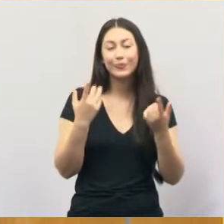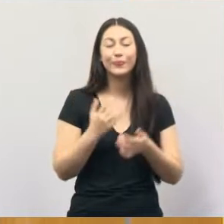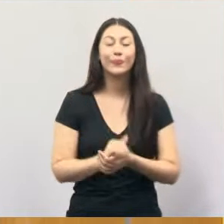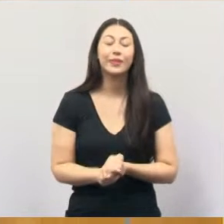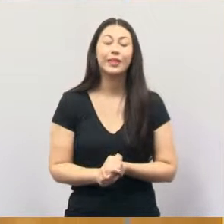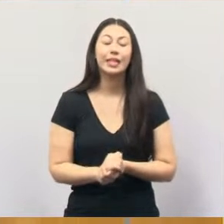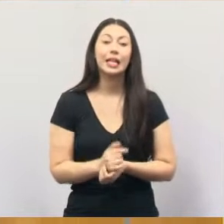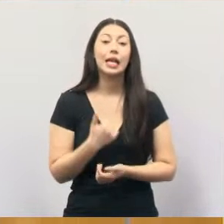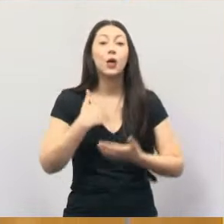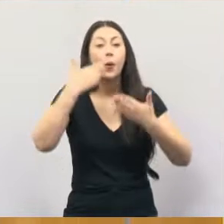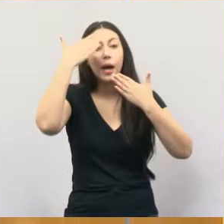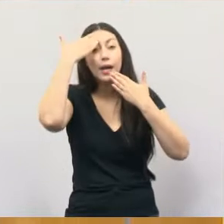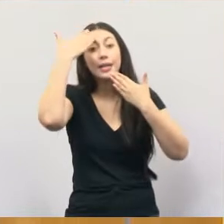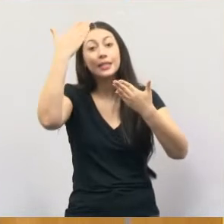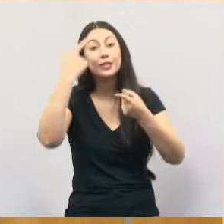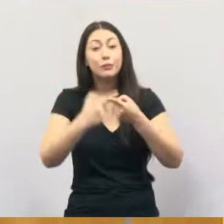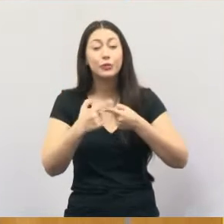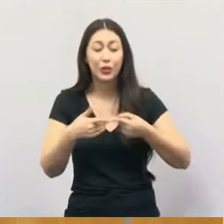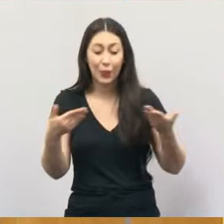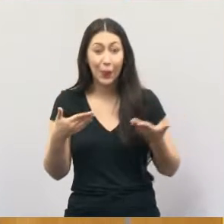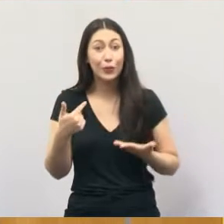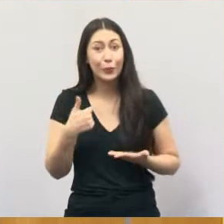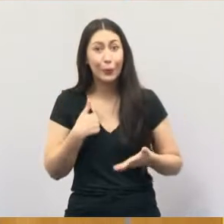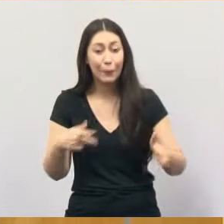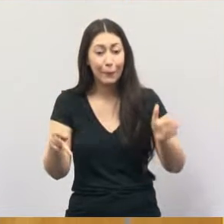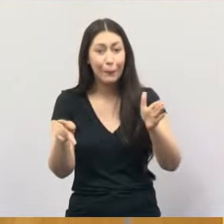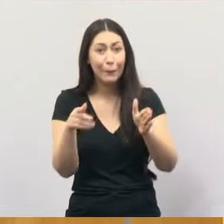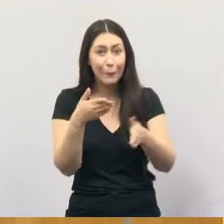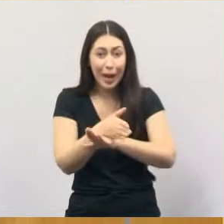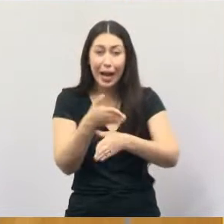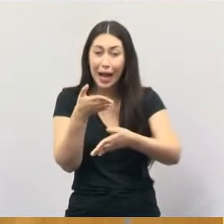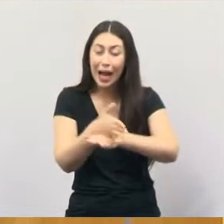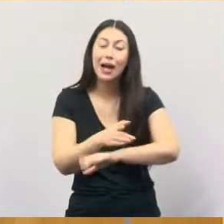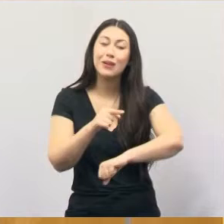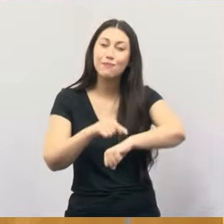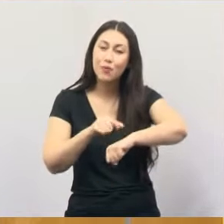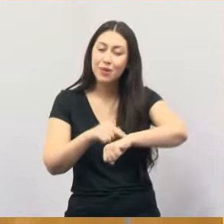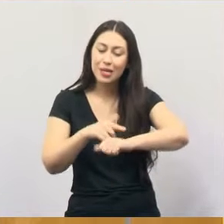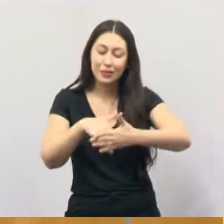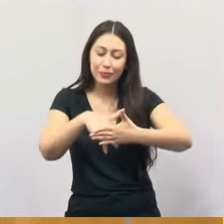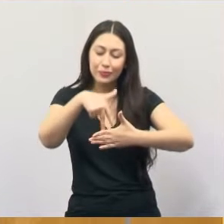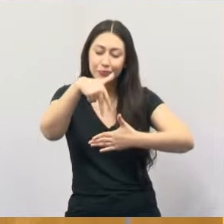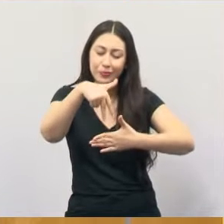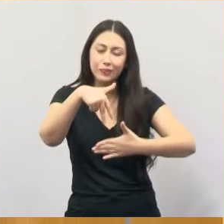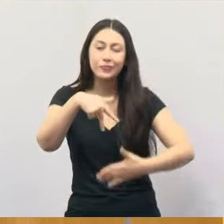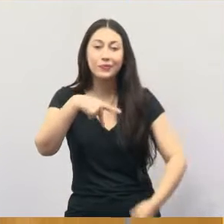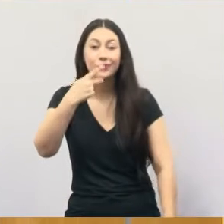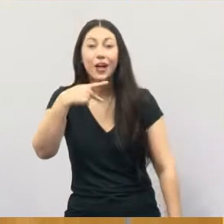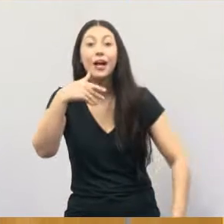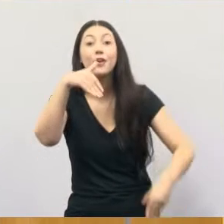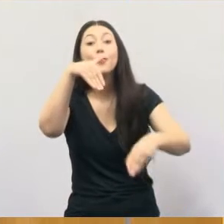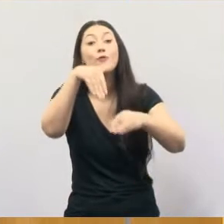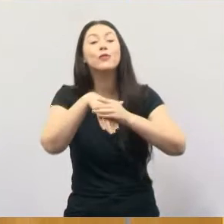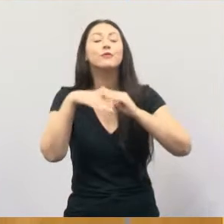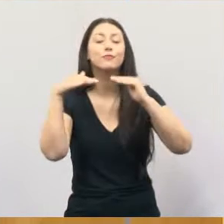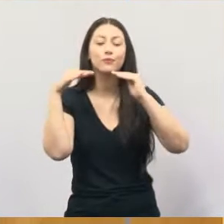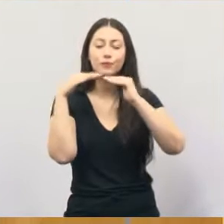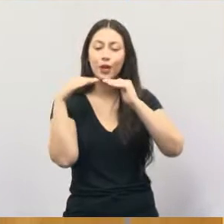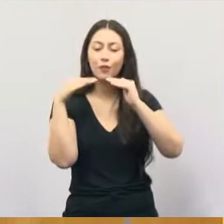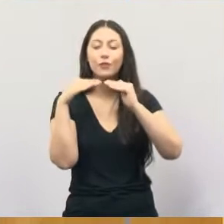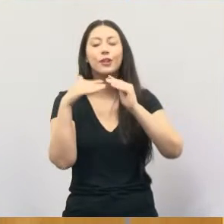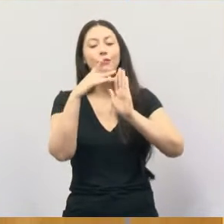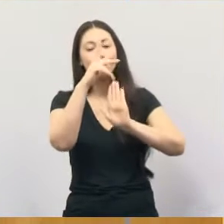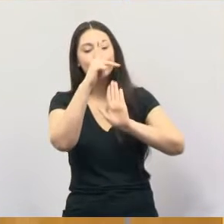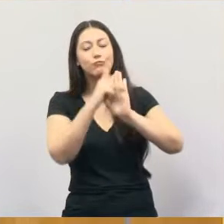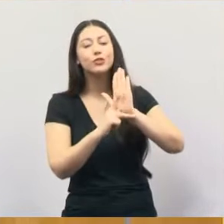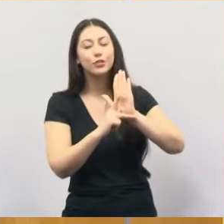eu agradeço por estar aqui nesse momento, podendo usar dessa tribuna e votar favorável a um